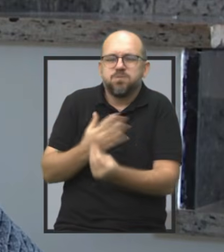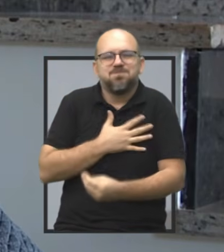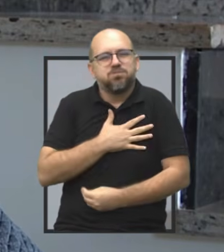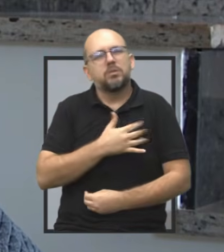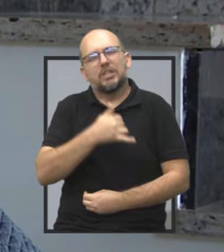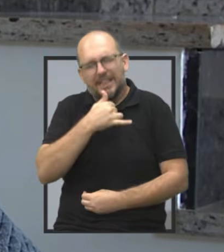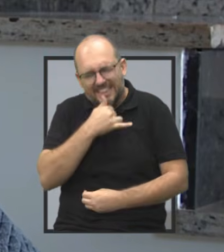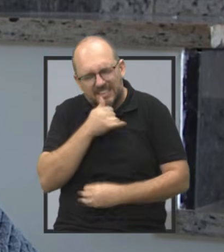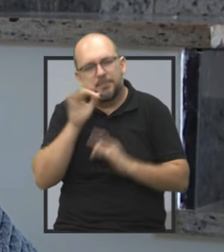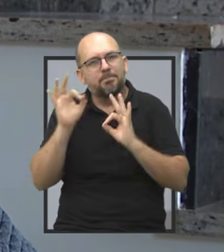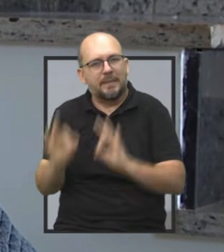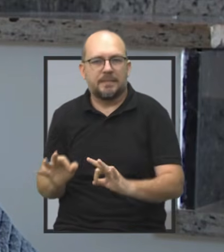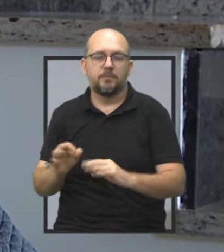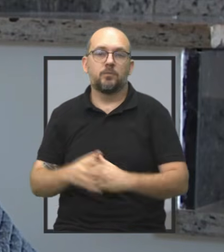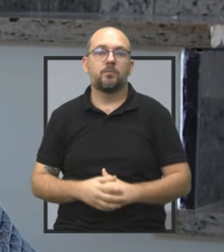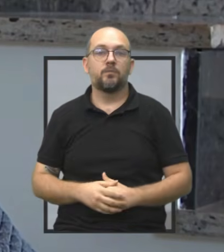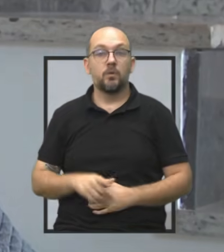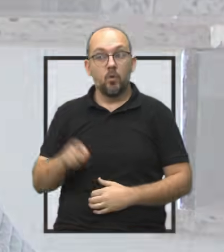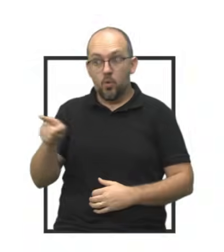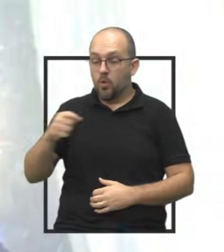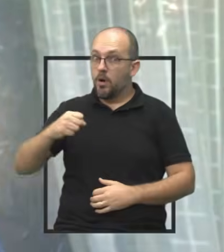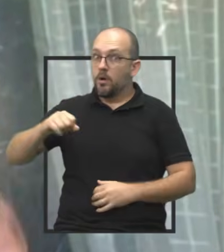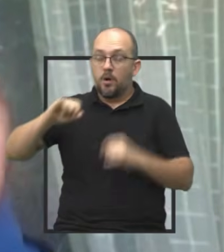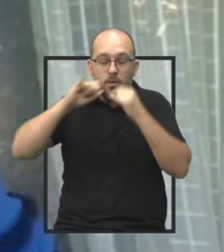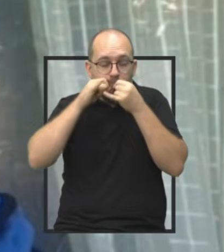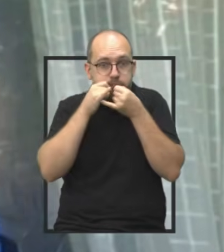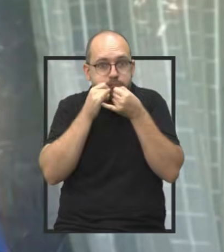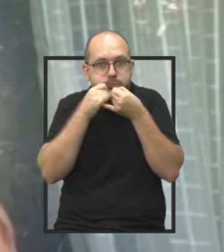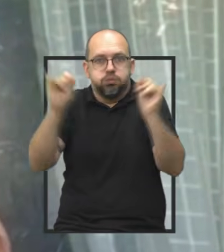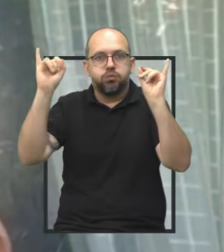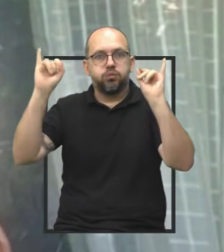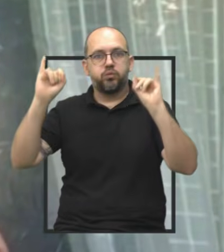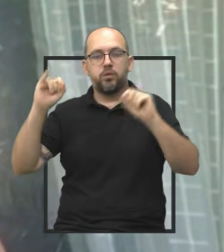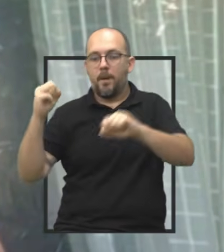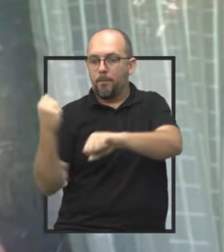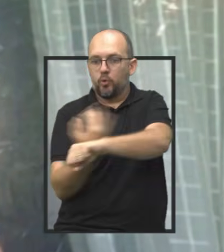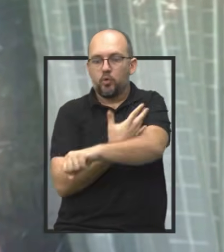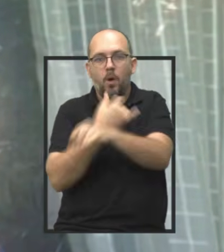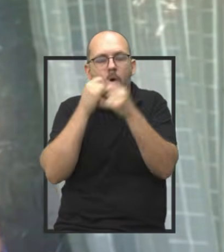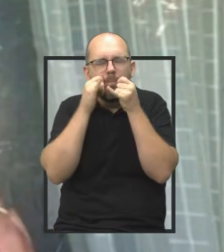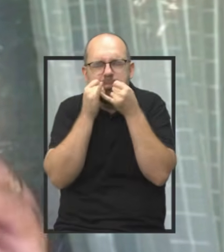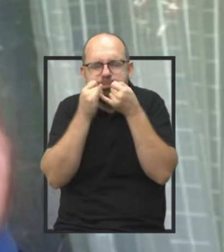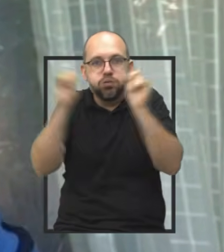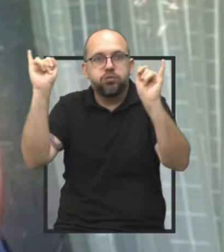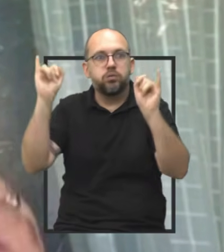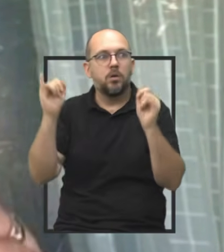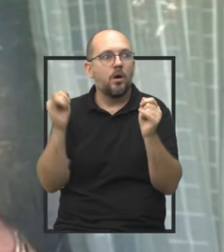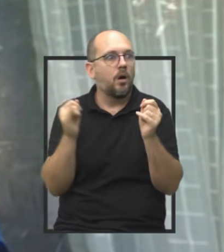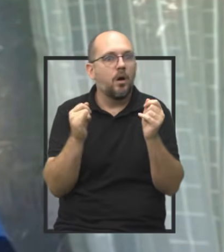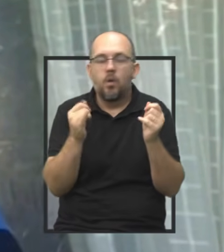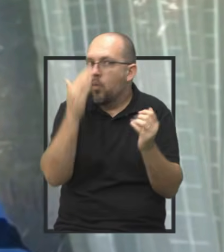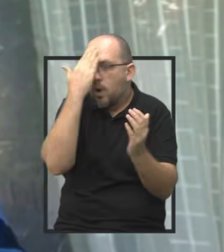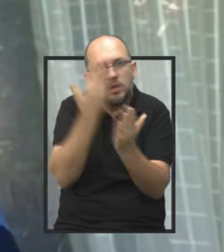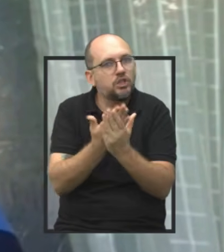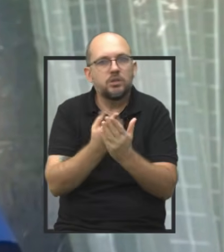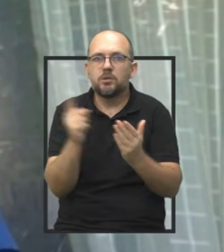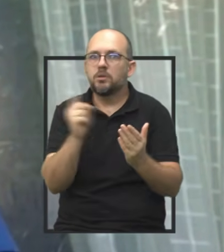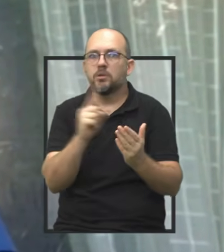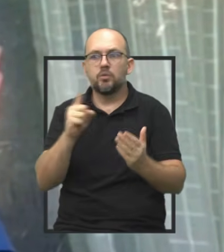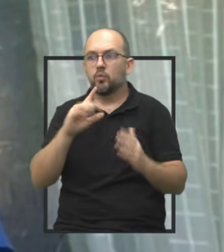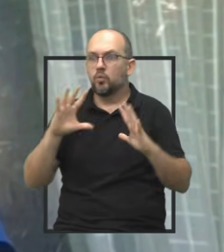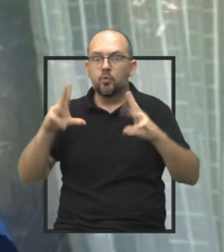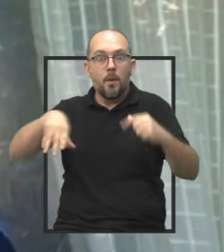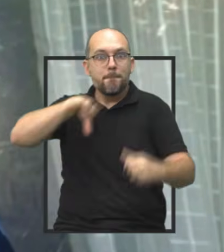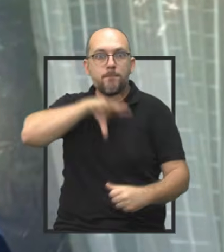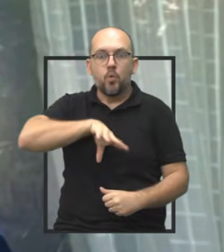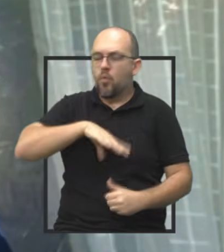A morte dele foi muito triste. Foi um baque emocional, o que foi uma